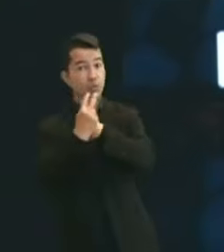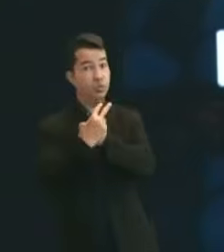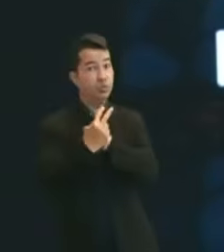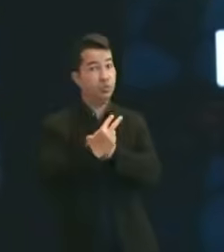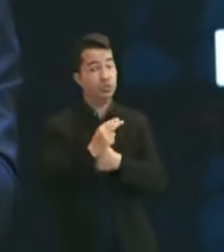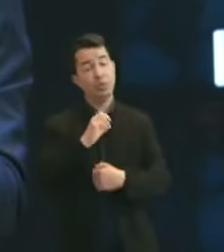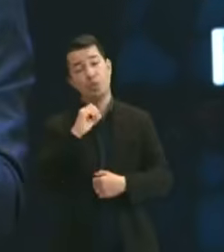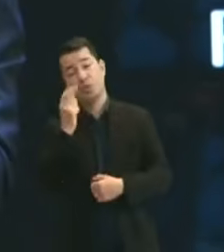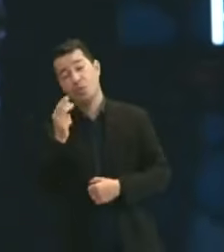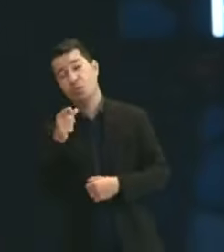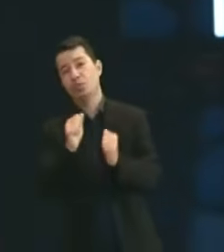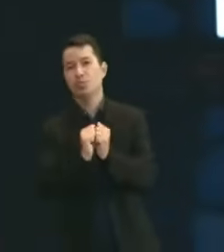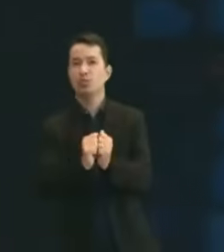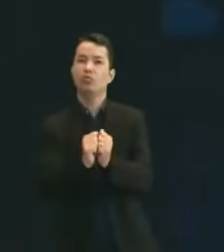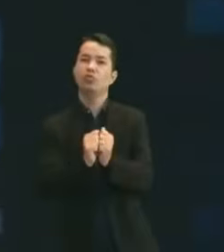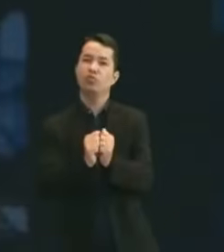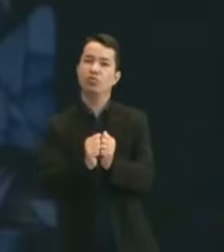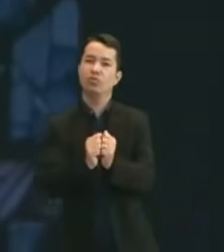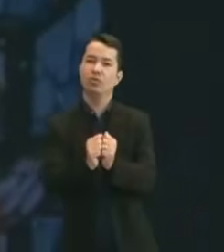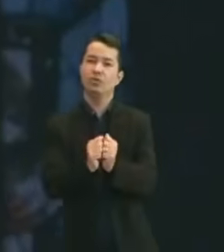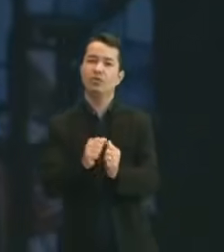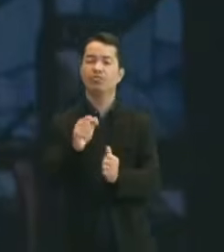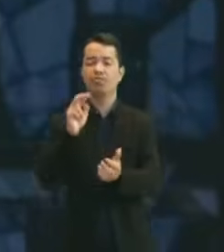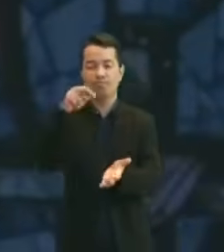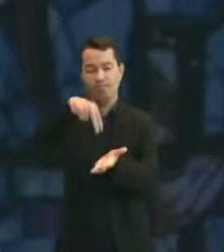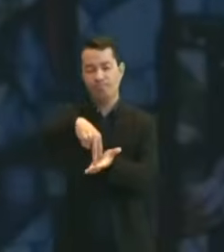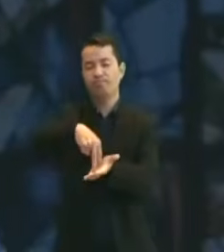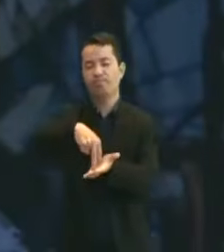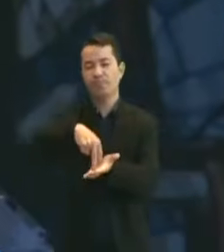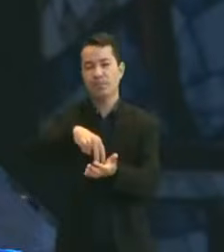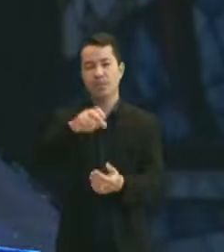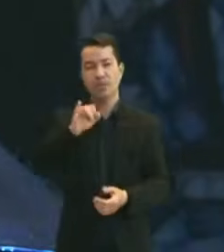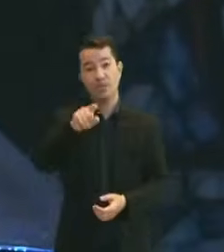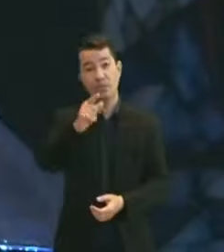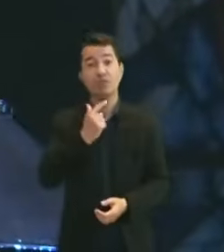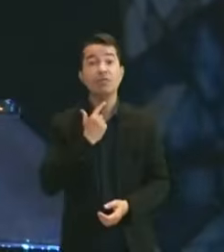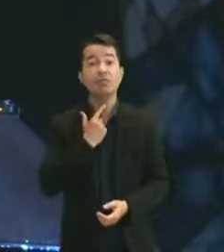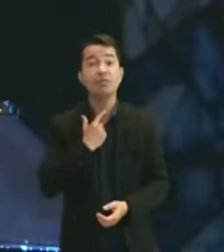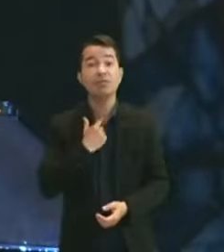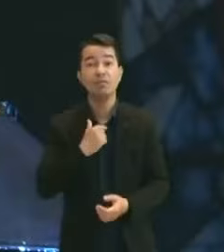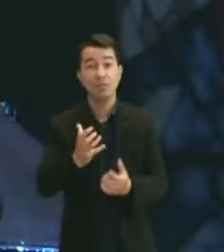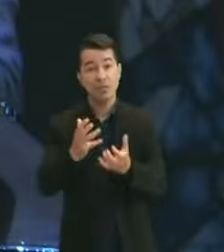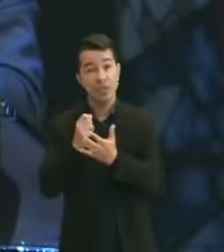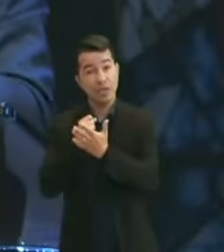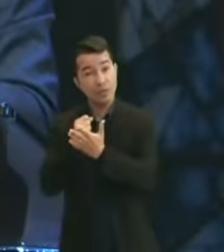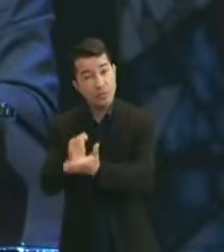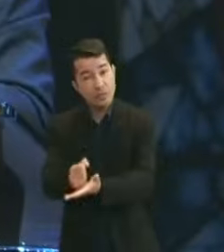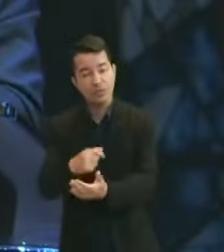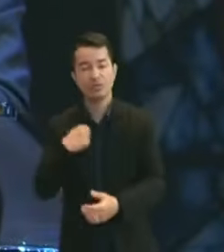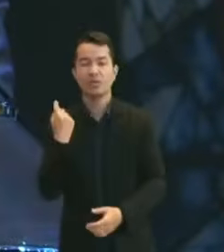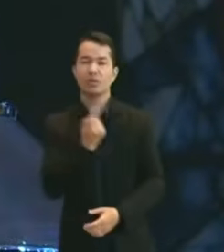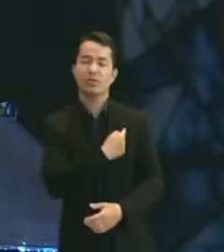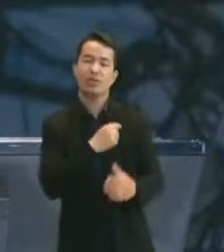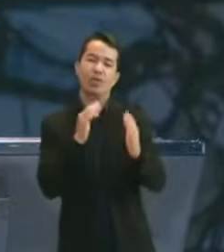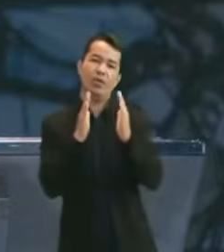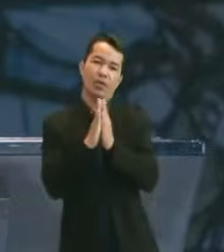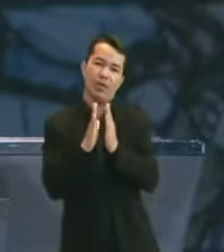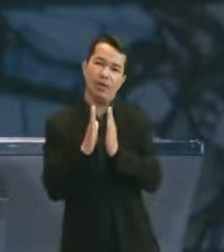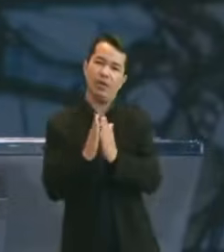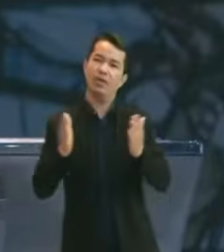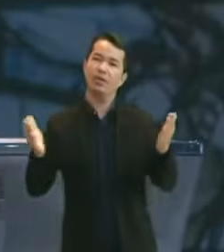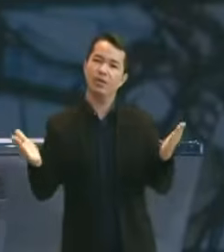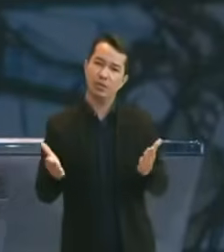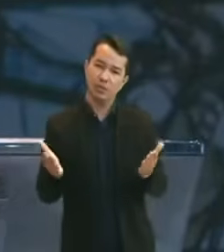ser uma caminhada mútua. Se ponha de pé nesse momento, se esse é o desejo do seu coração, e vamos orar ao Senhor e que Ele